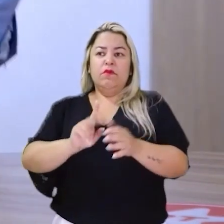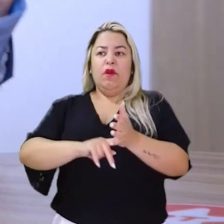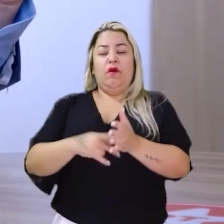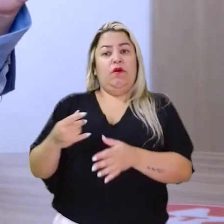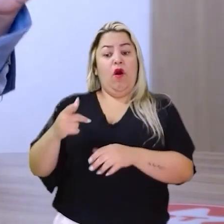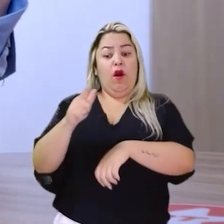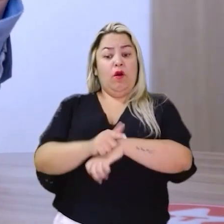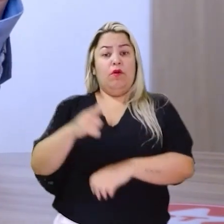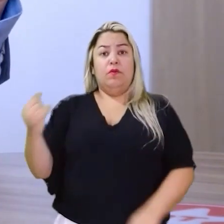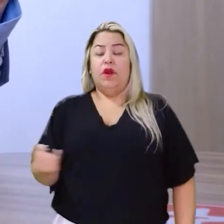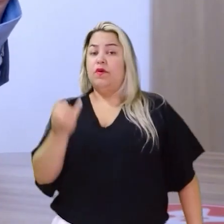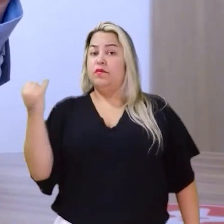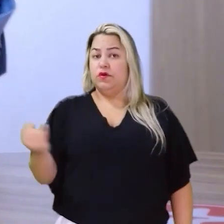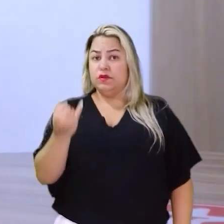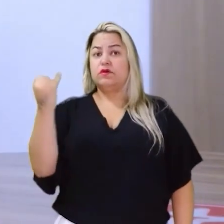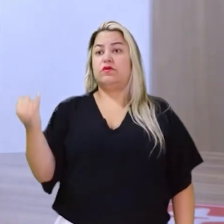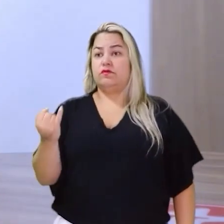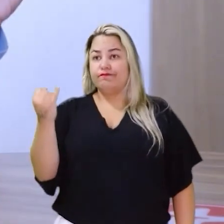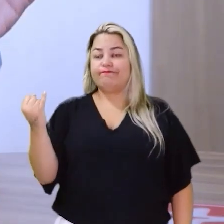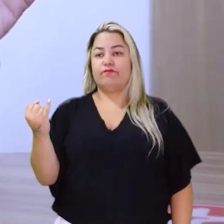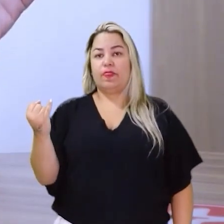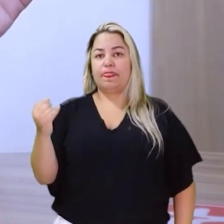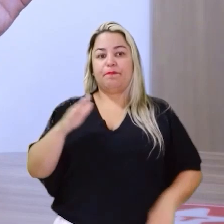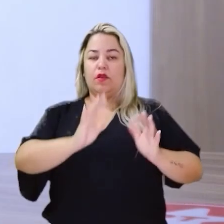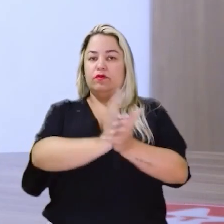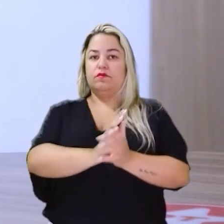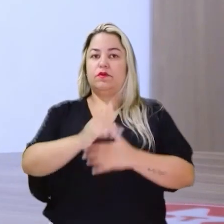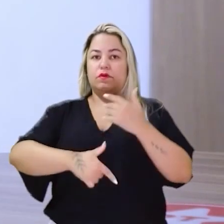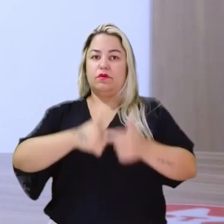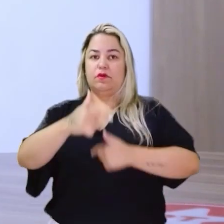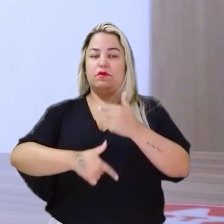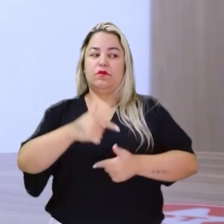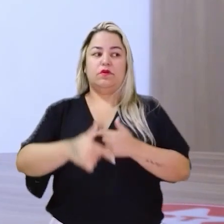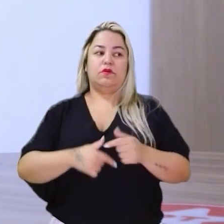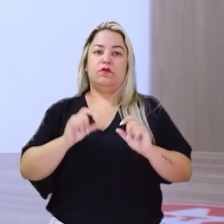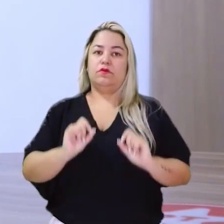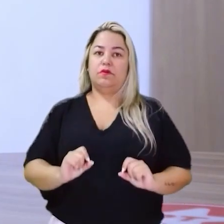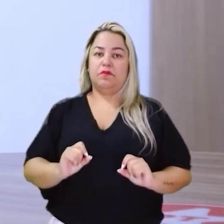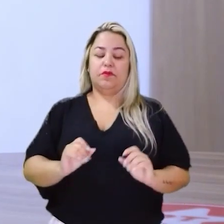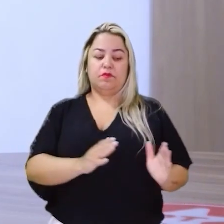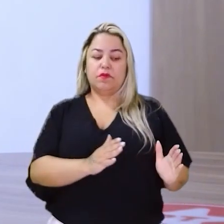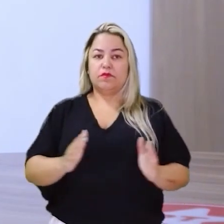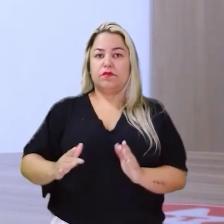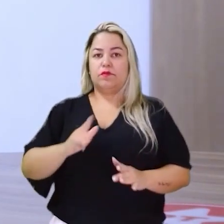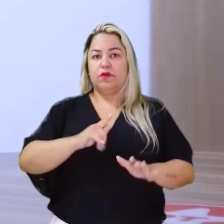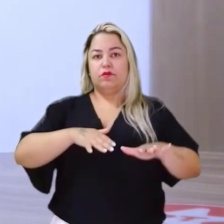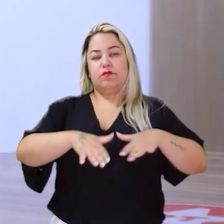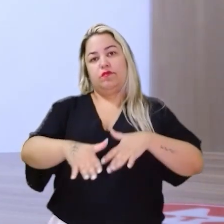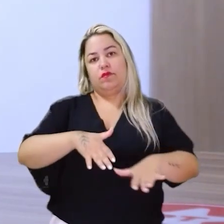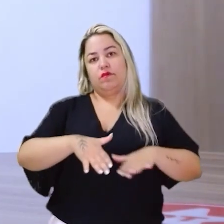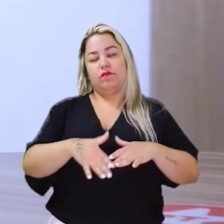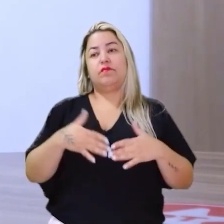Constituição reserva aos sindicatos um papel muito especial. A organização da classe trabalhadora